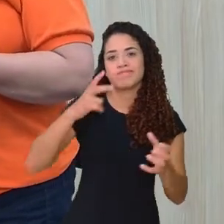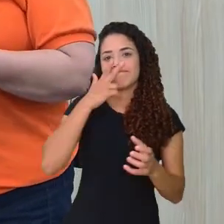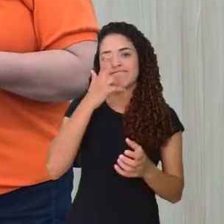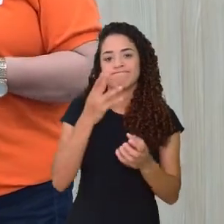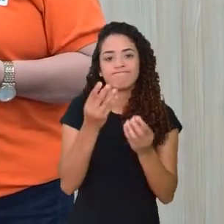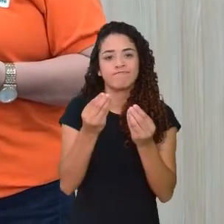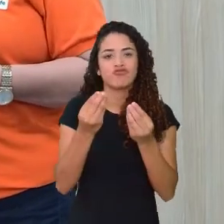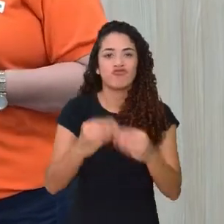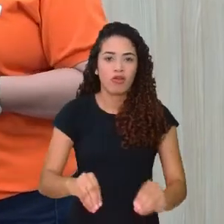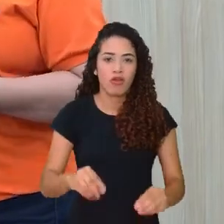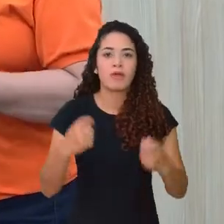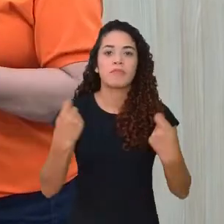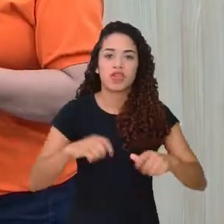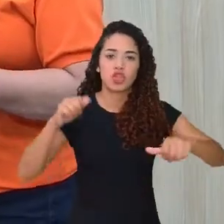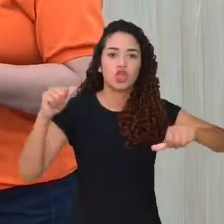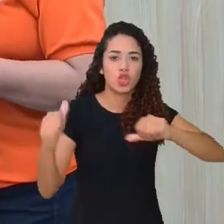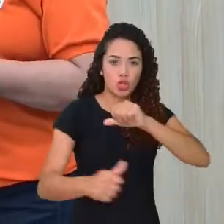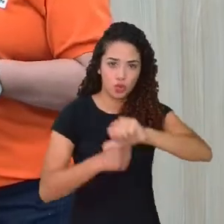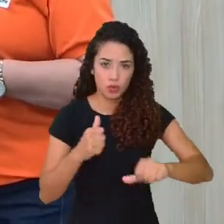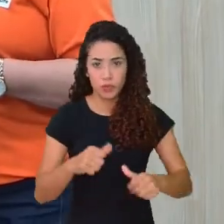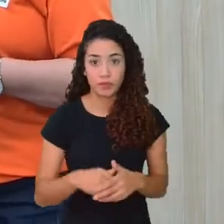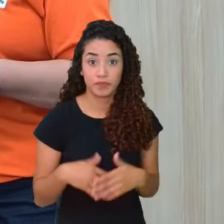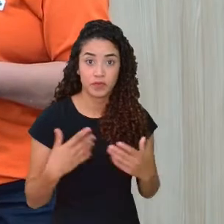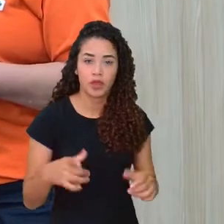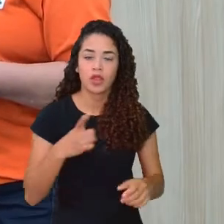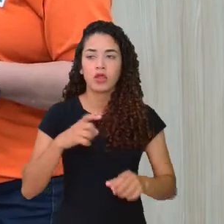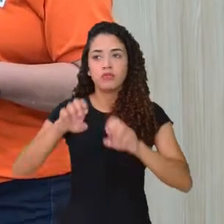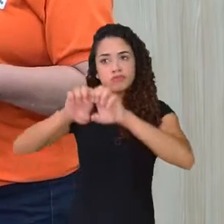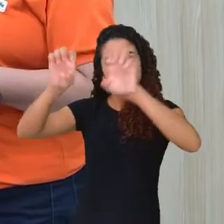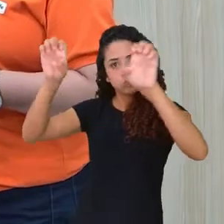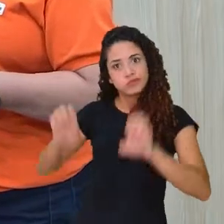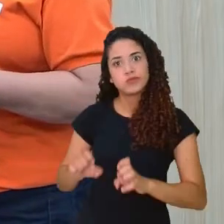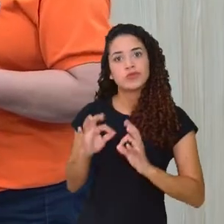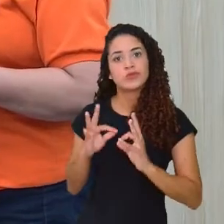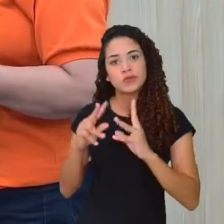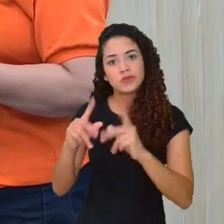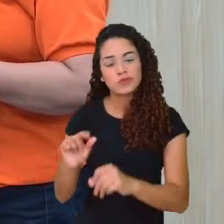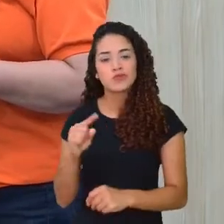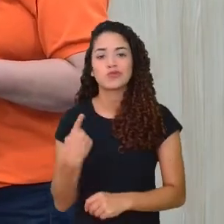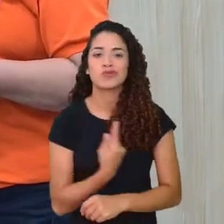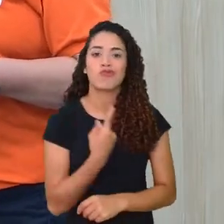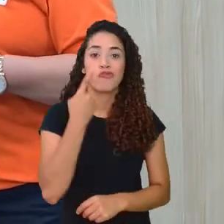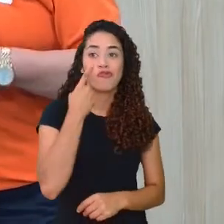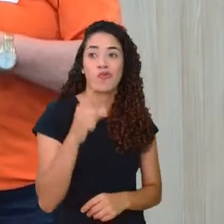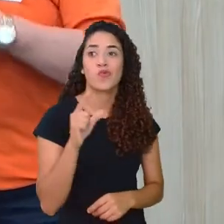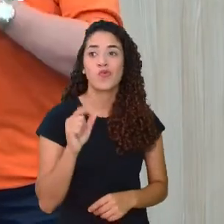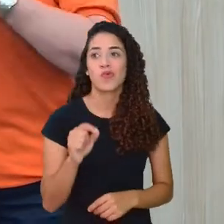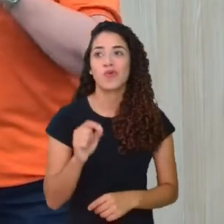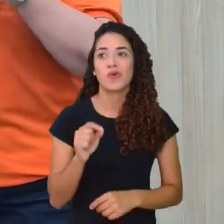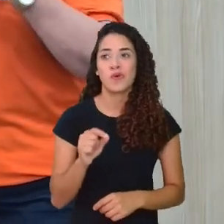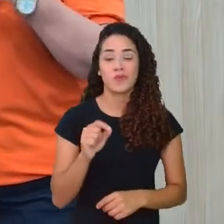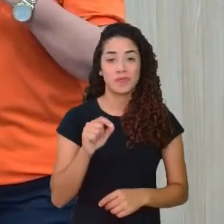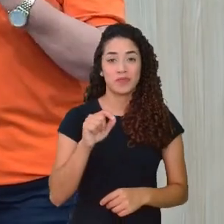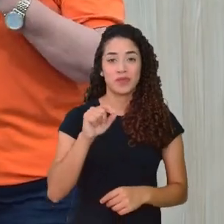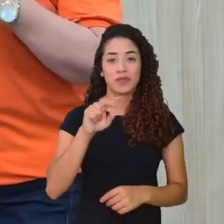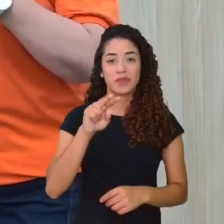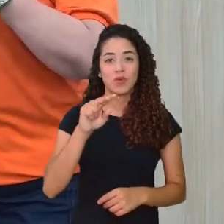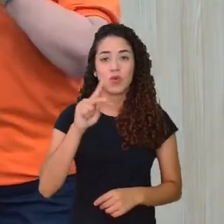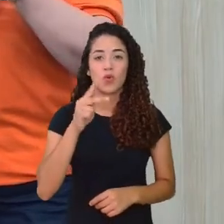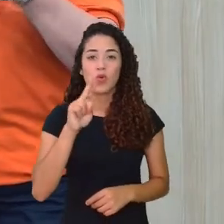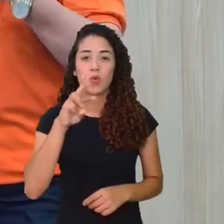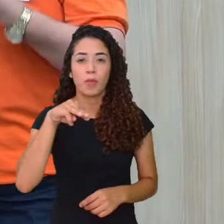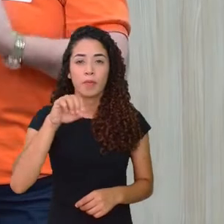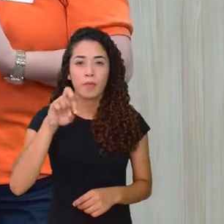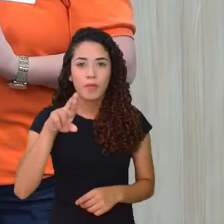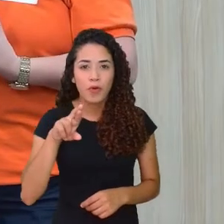e é preciso trocar. Além de toda essa estrutura, a gente vai ver também o humor vítreo. É como se fosse uma gelatina, ele